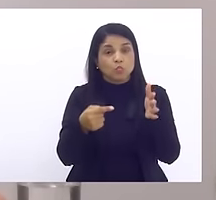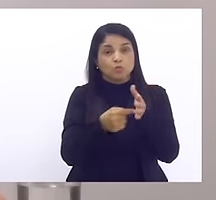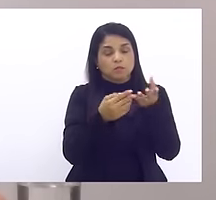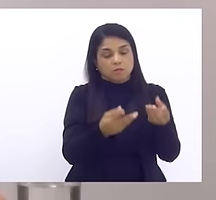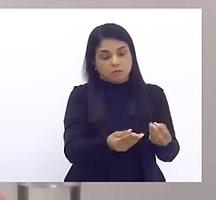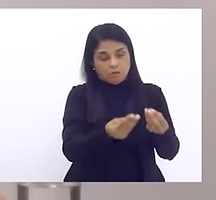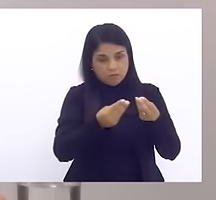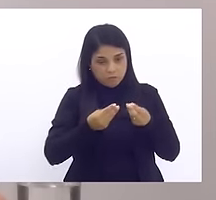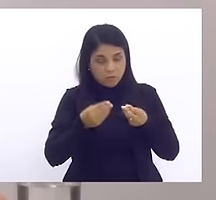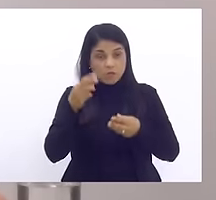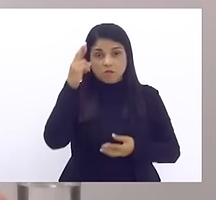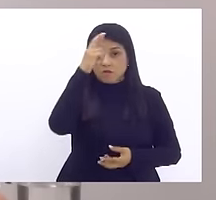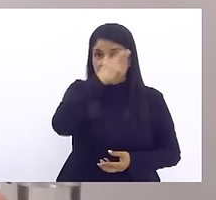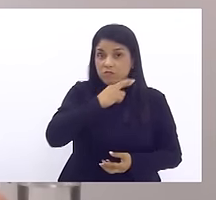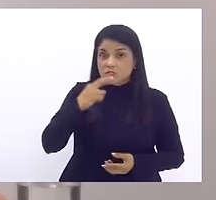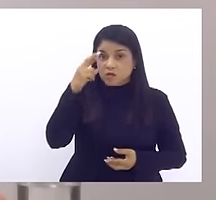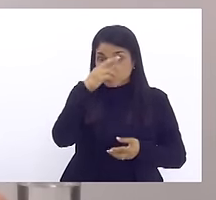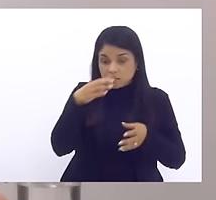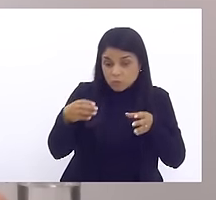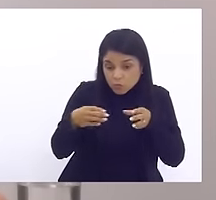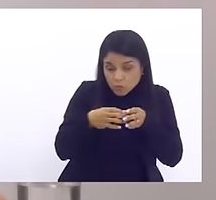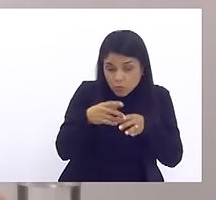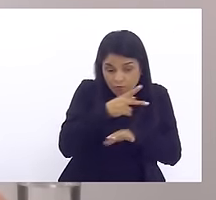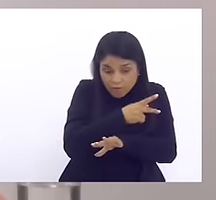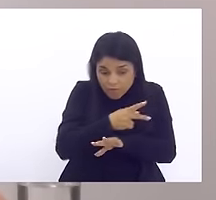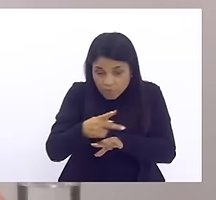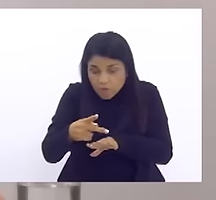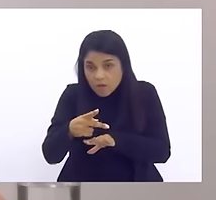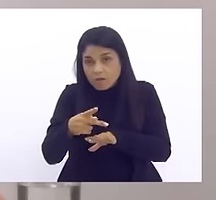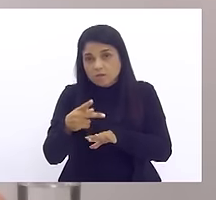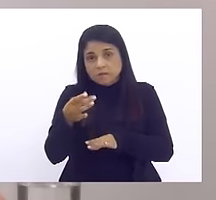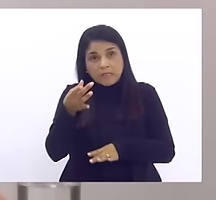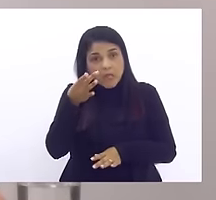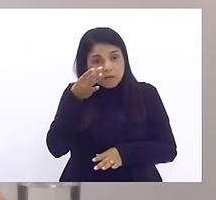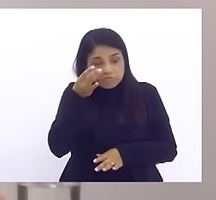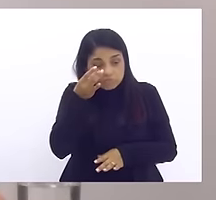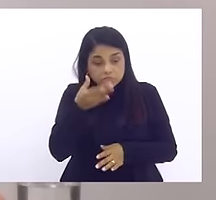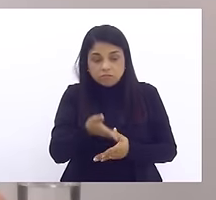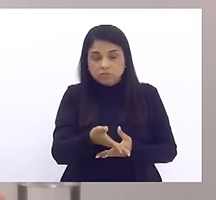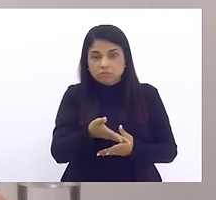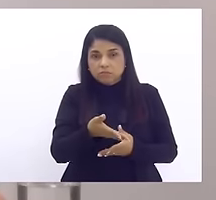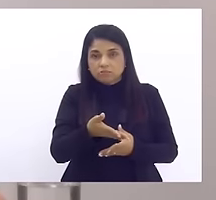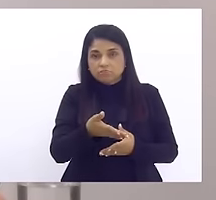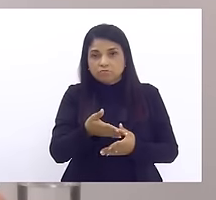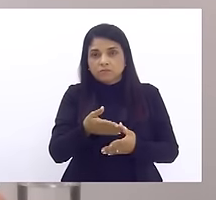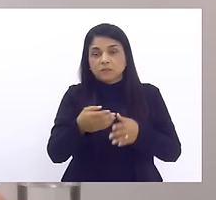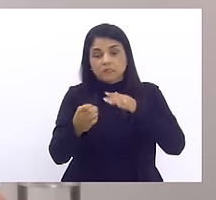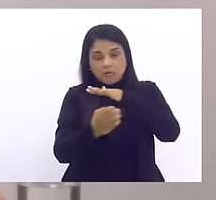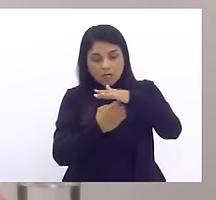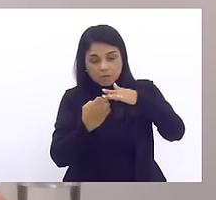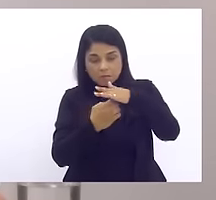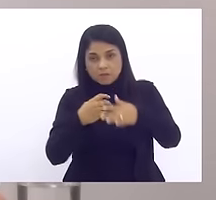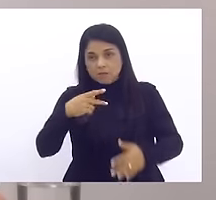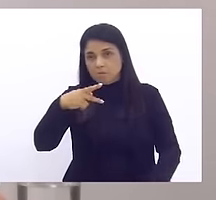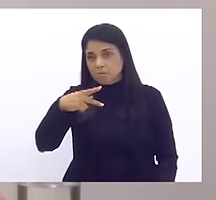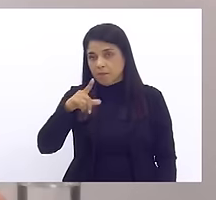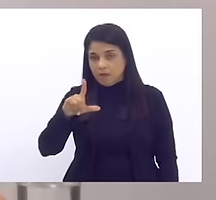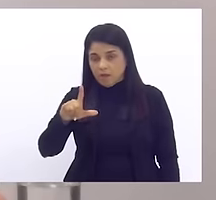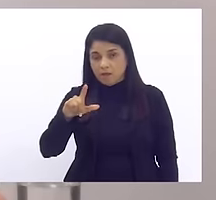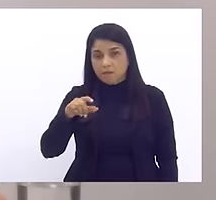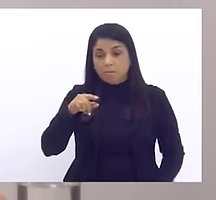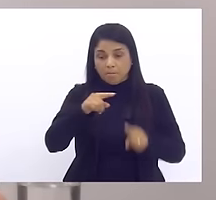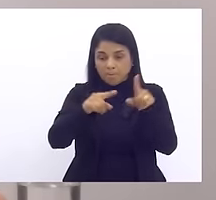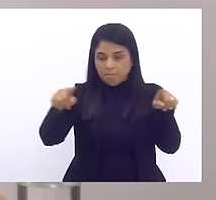e da fiscalização que fizemos em loco inclusive no pátio da pele lá nós